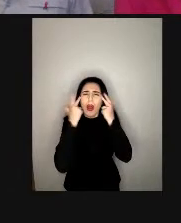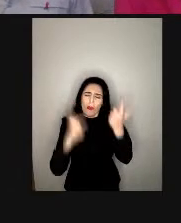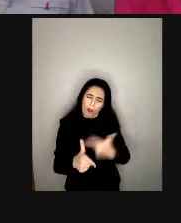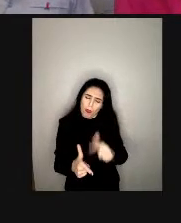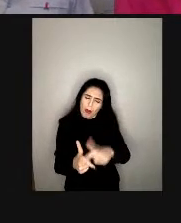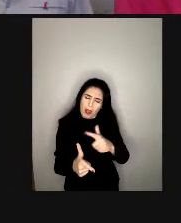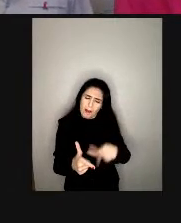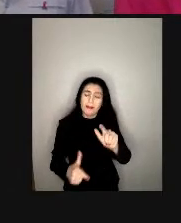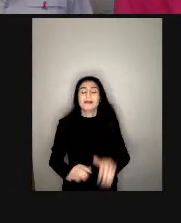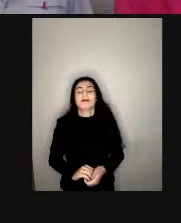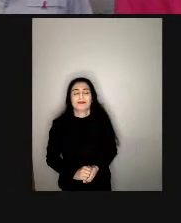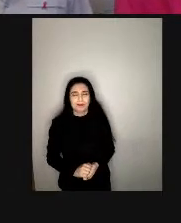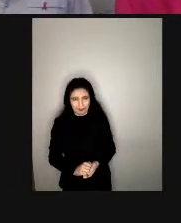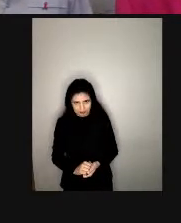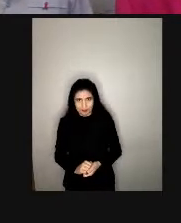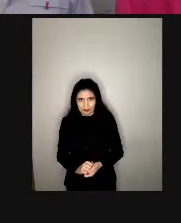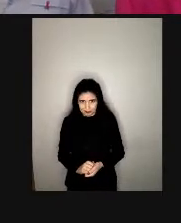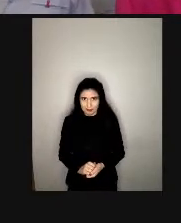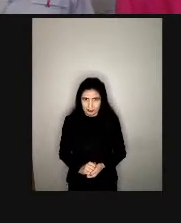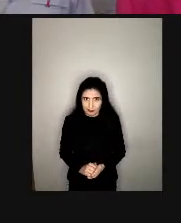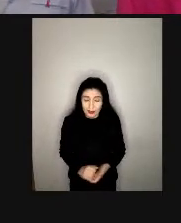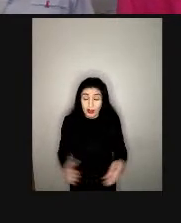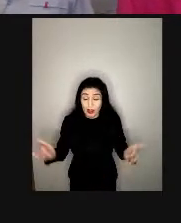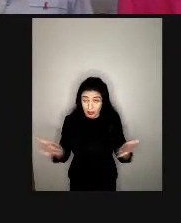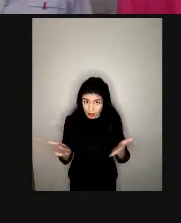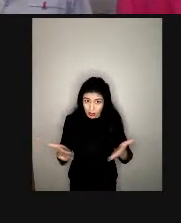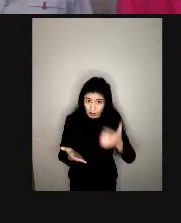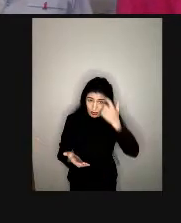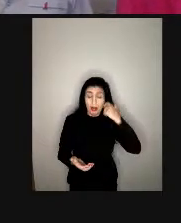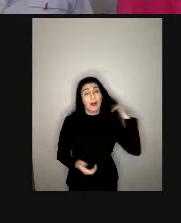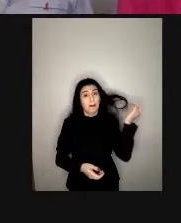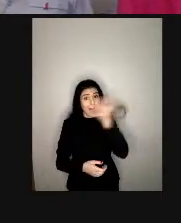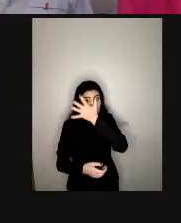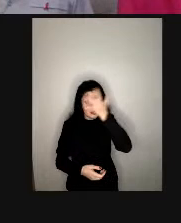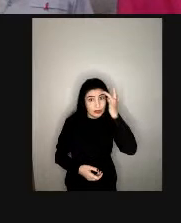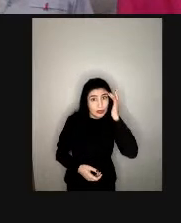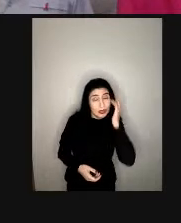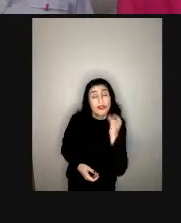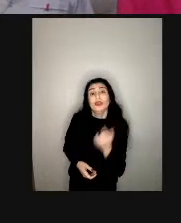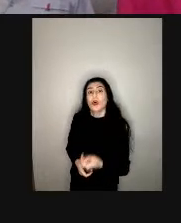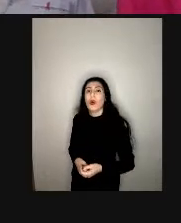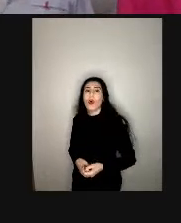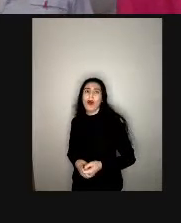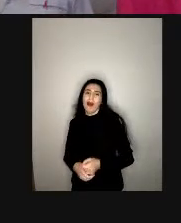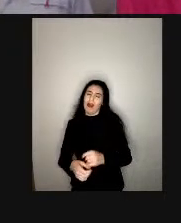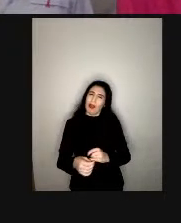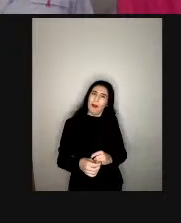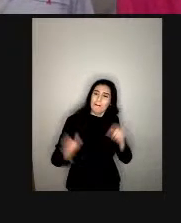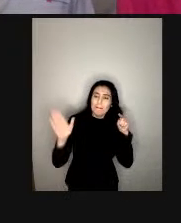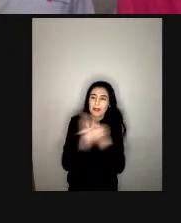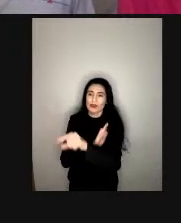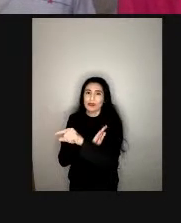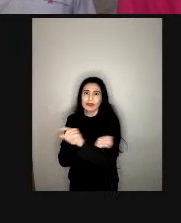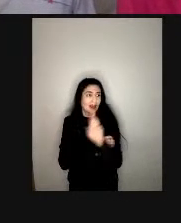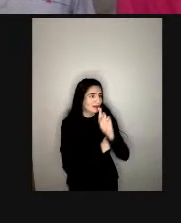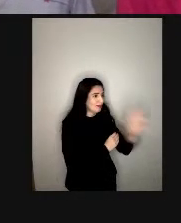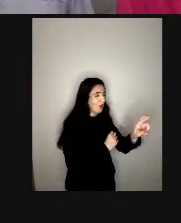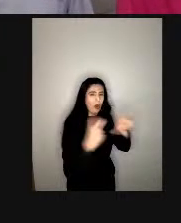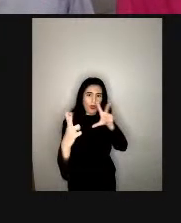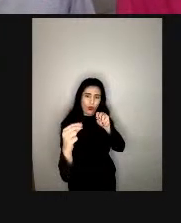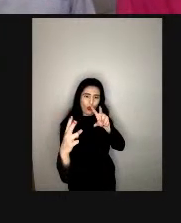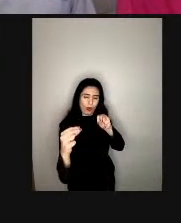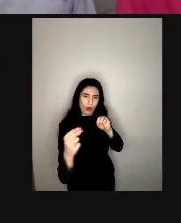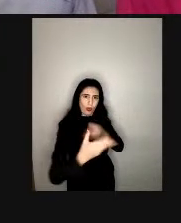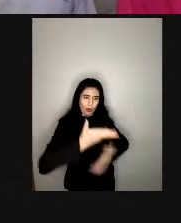e tudo mais, e nós vamos chamar agora os nossos entrevistados para bater papo com vocês, eu queria falar que